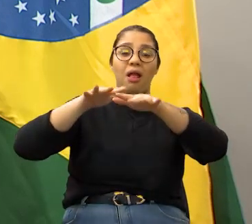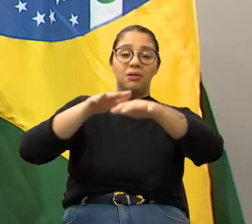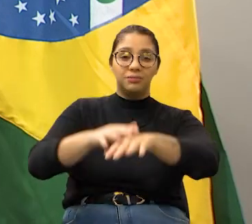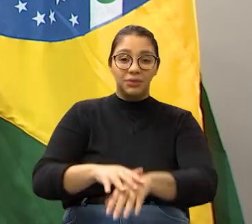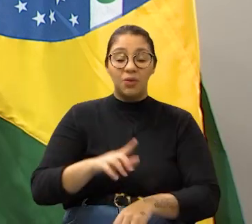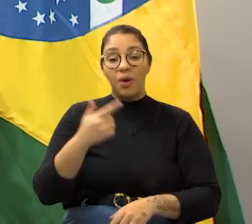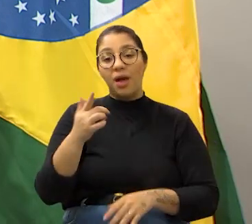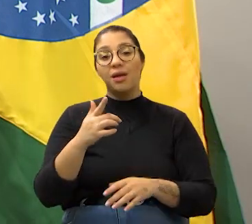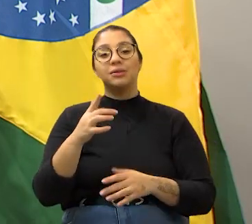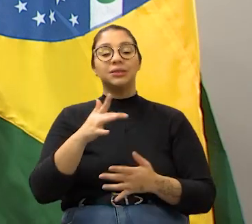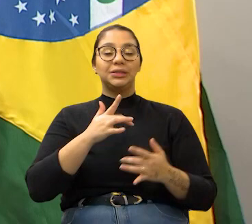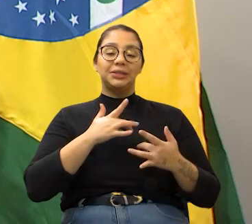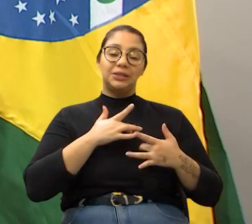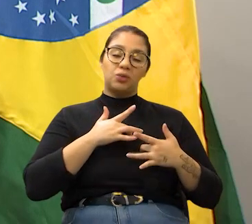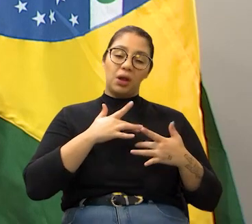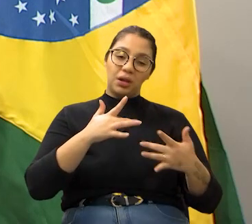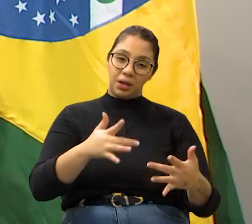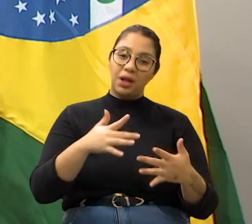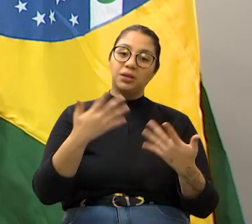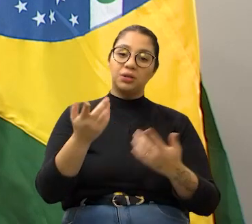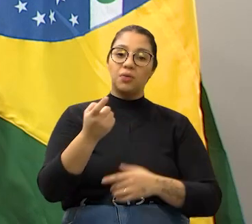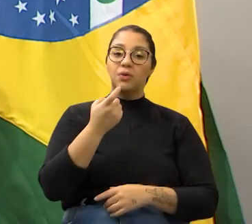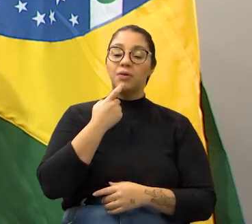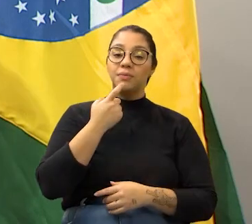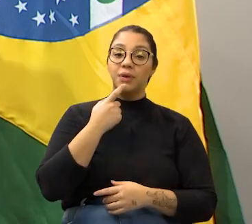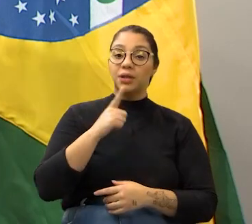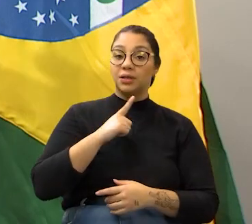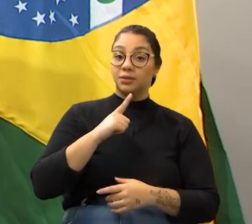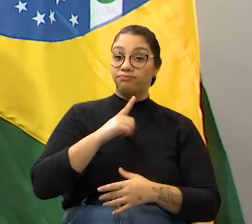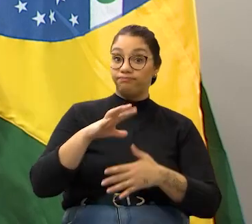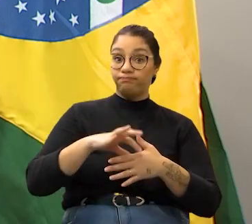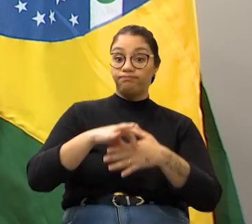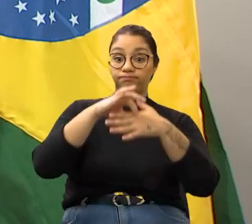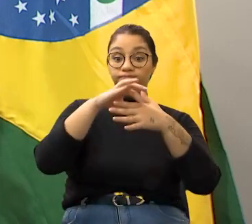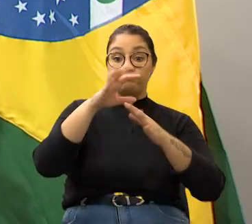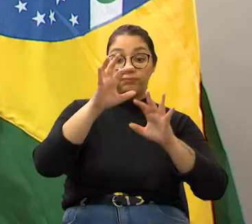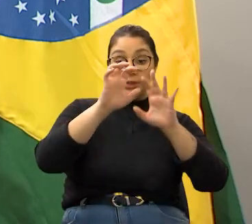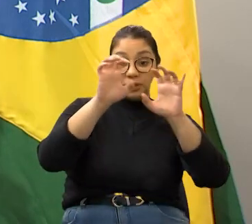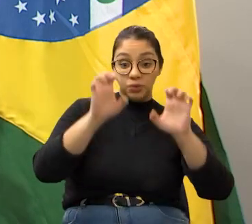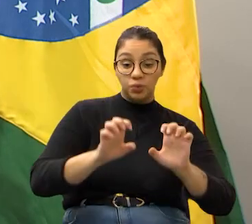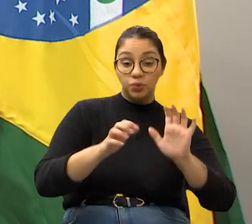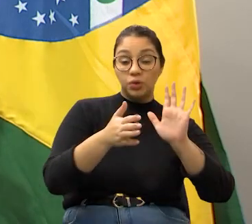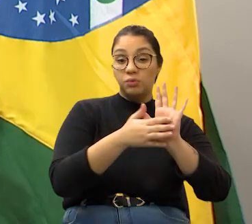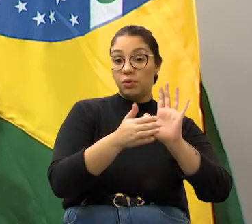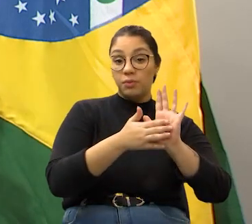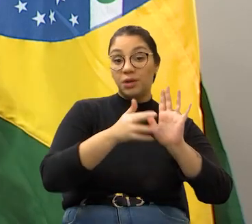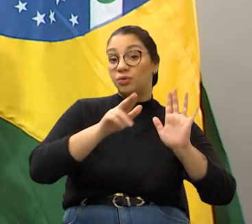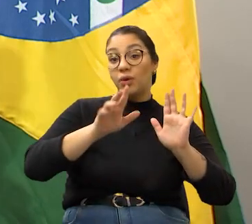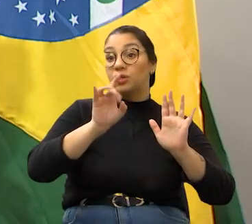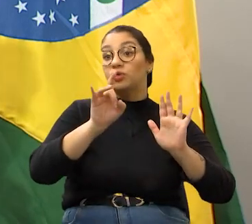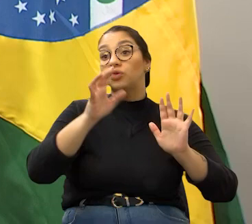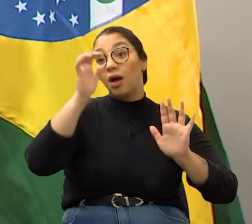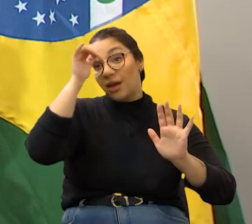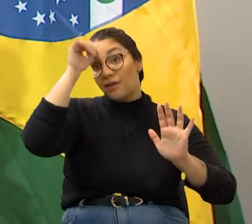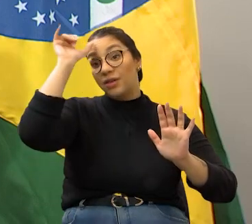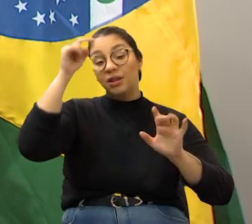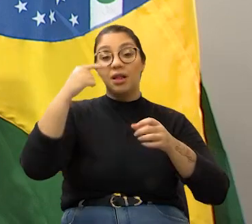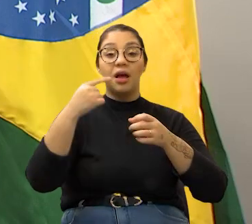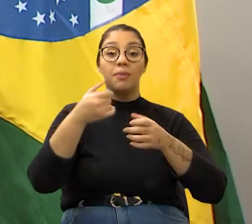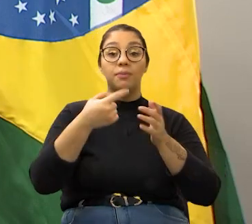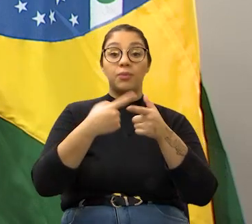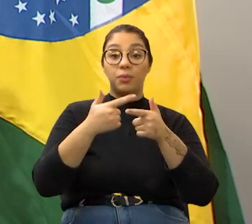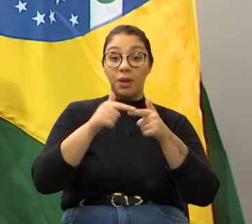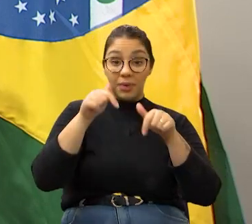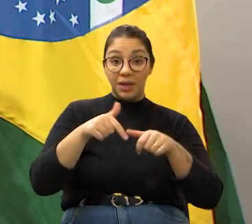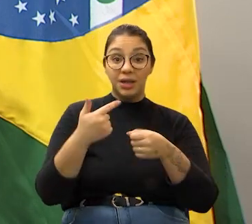Campinas deve liderar esse processo de estruturar essa proposta, não só para evitar problemas na